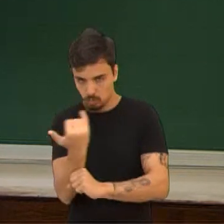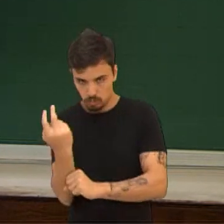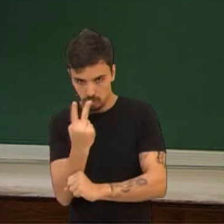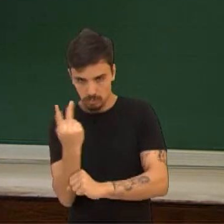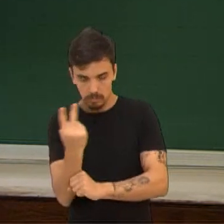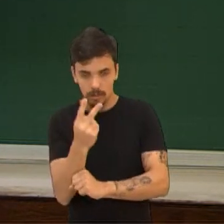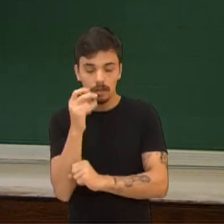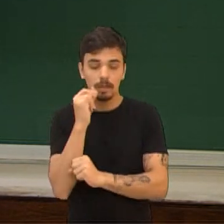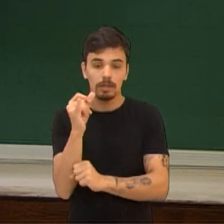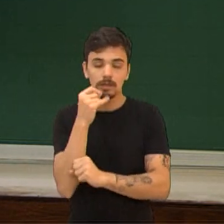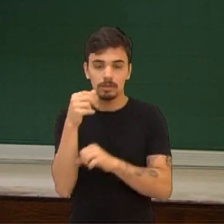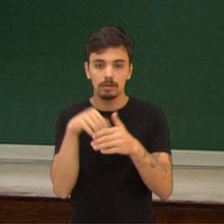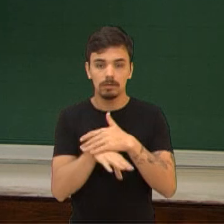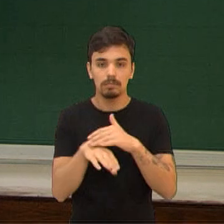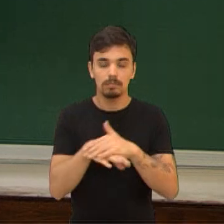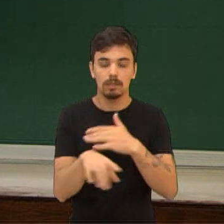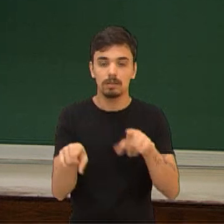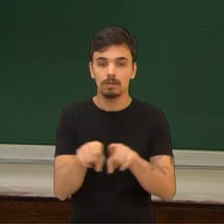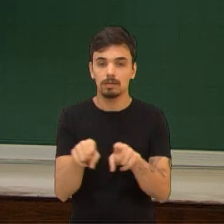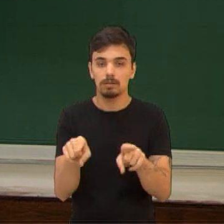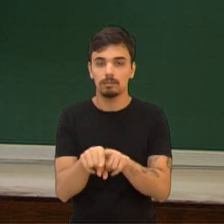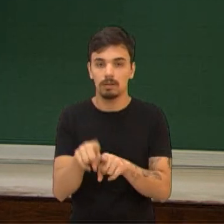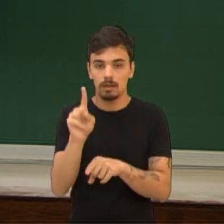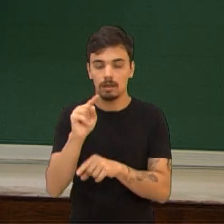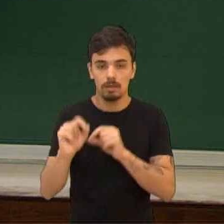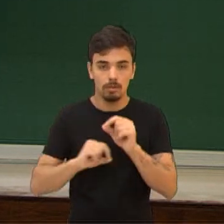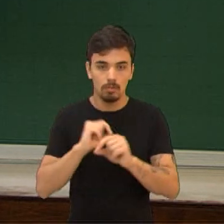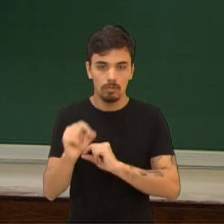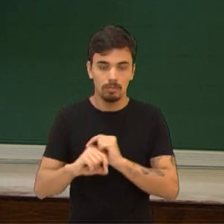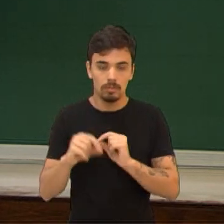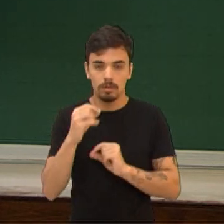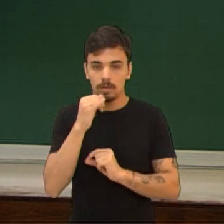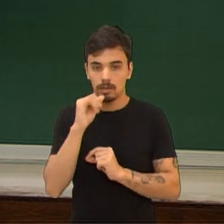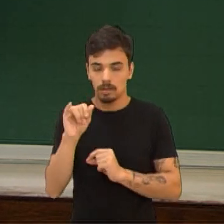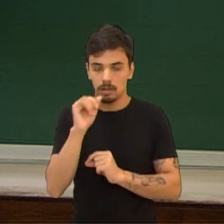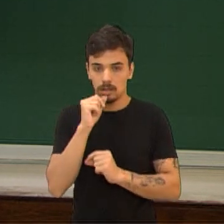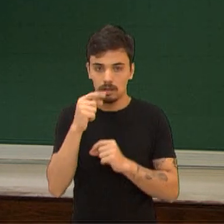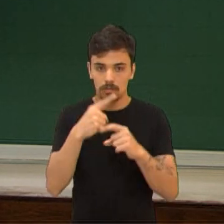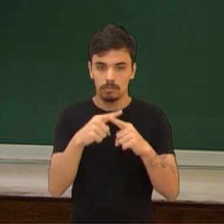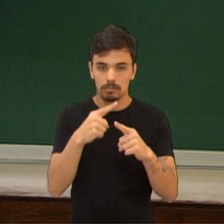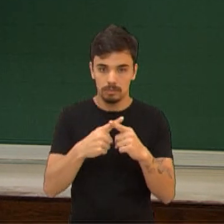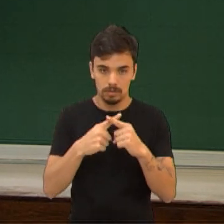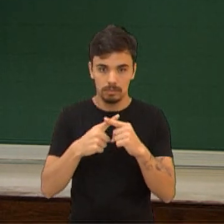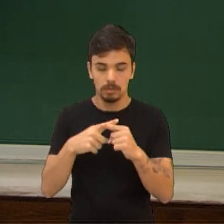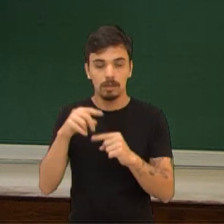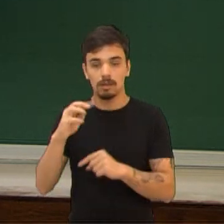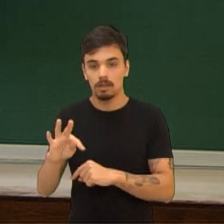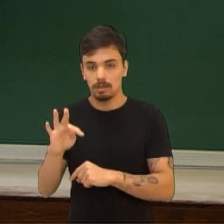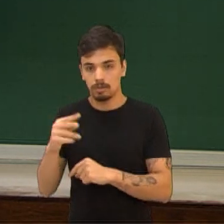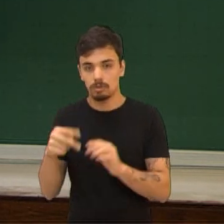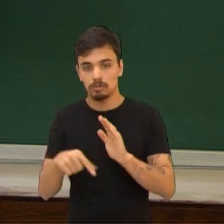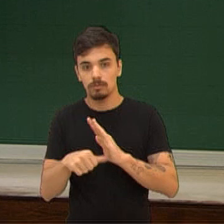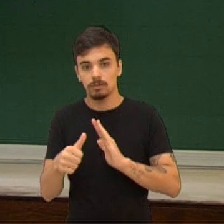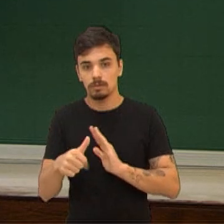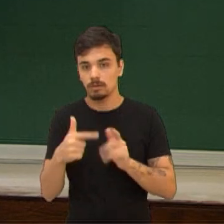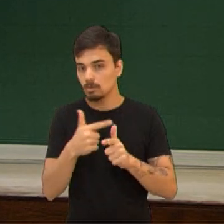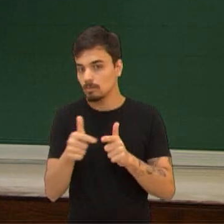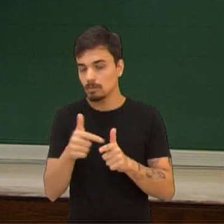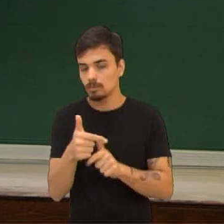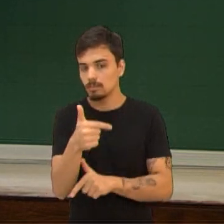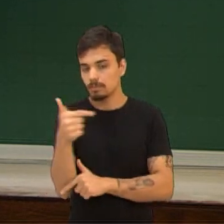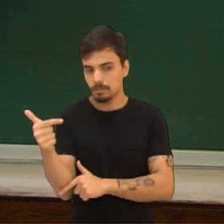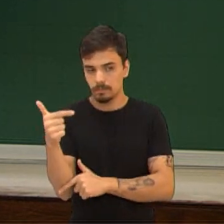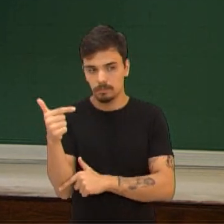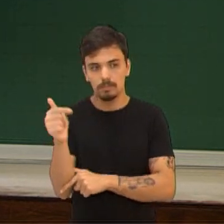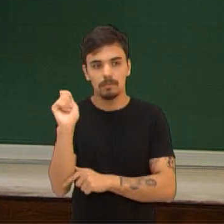energia acumulada no capacitor é a carga vezes a tensão divididos por 2. E vimos também que a energia